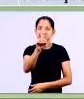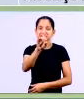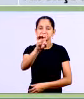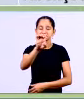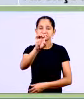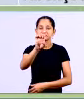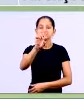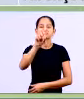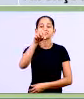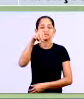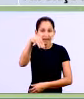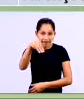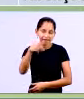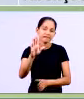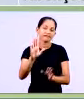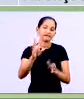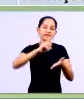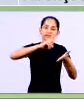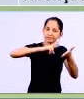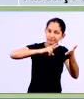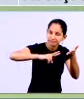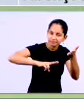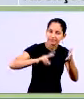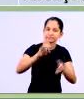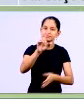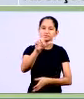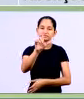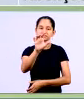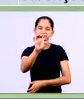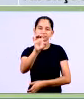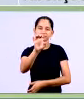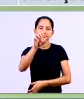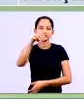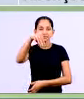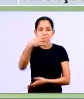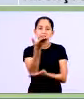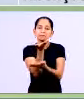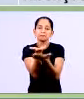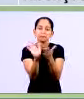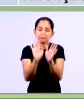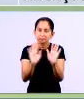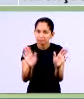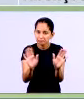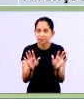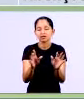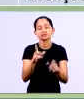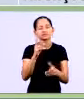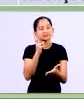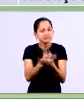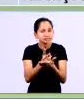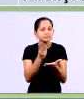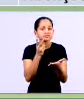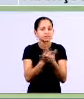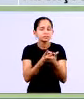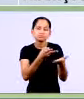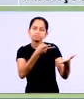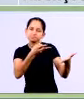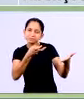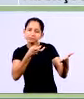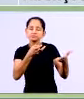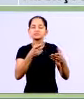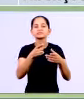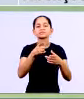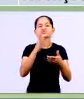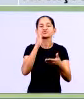acentuada, leem. Então, olha aqui, vogais gêmeas. Certo, professora Tayane? Isso mesmo. Sempre que vocês virem vogais